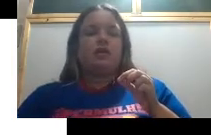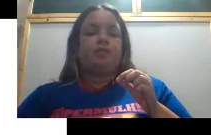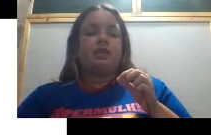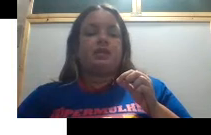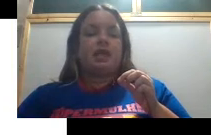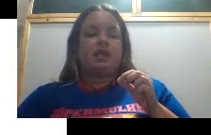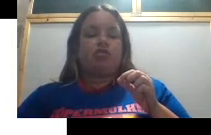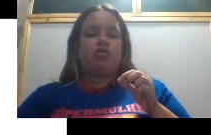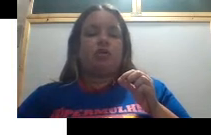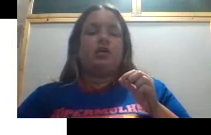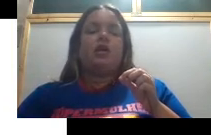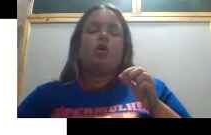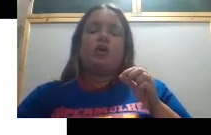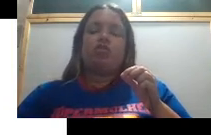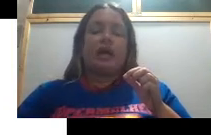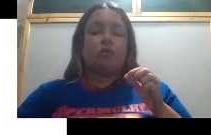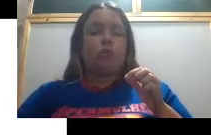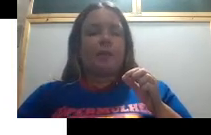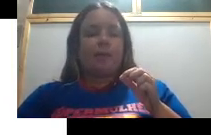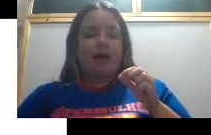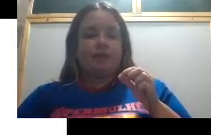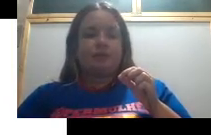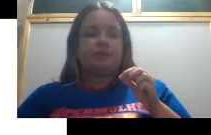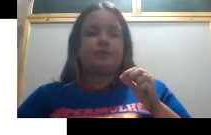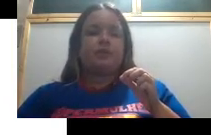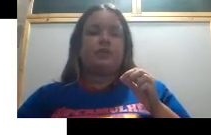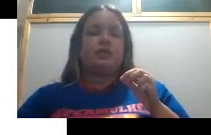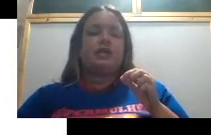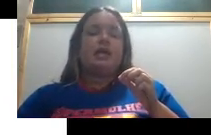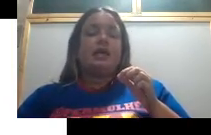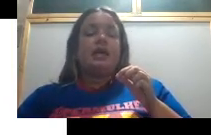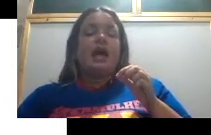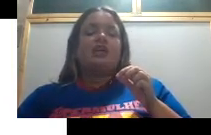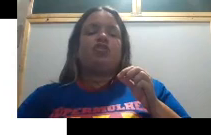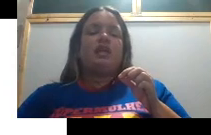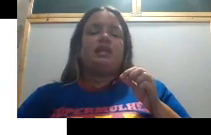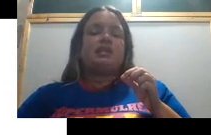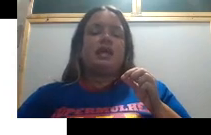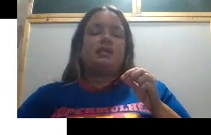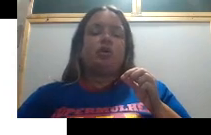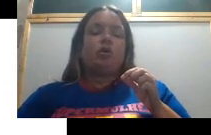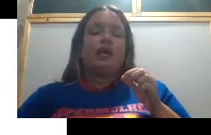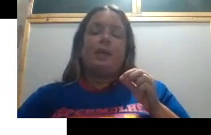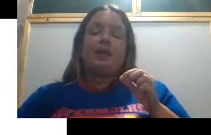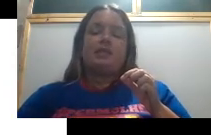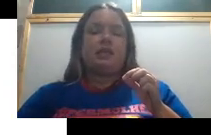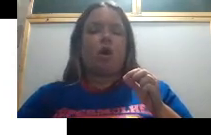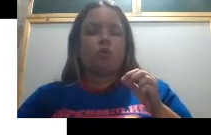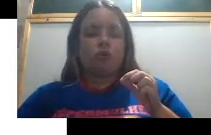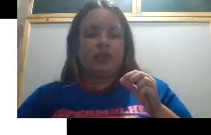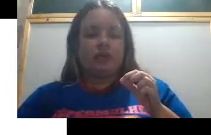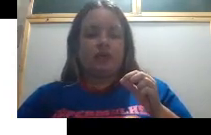gente e três o estado do Amapá e a estrelinha sentiu